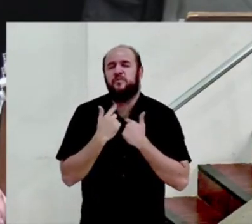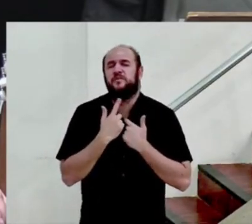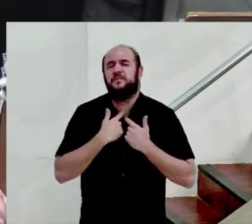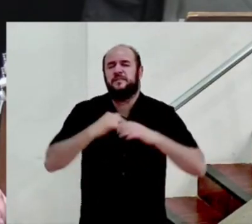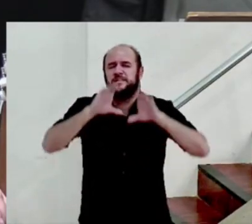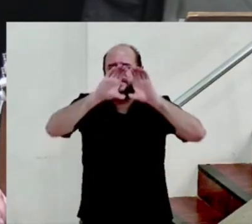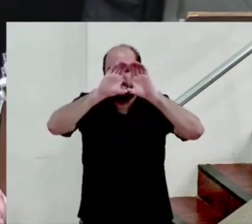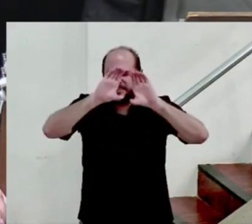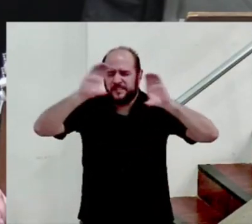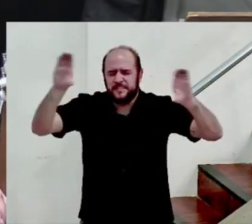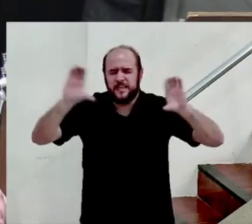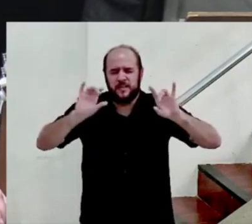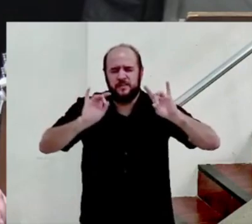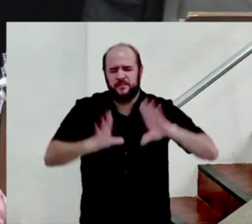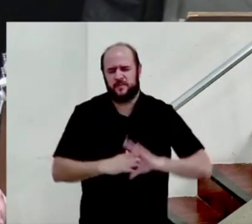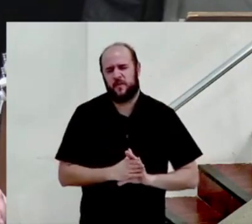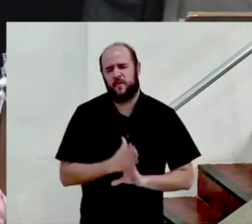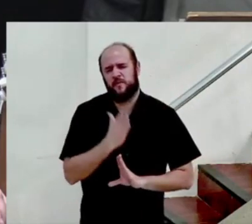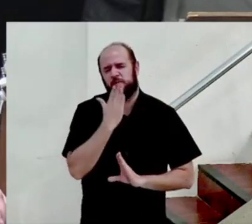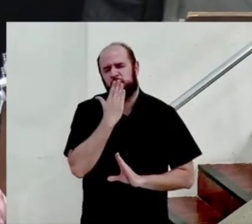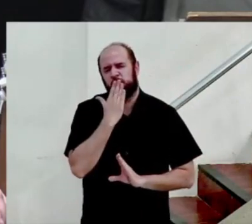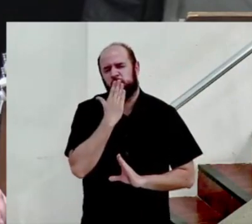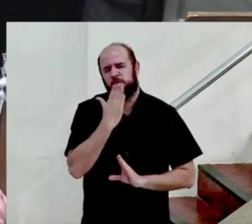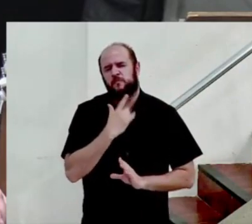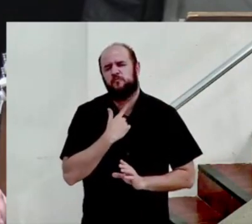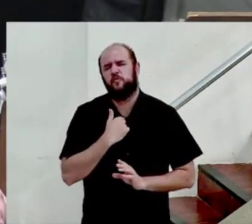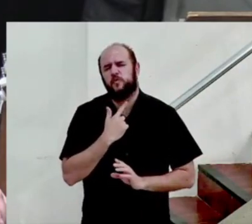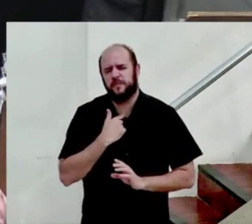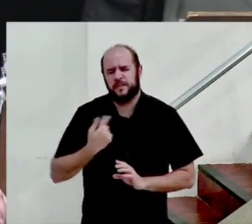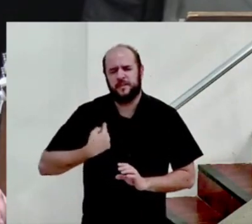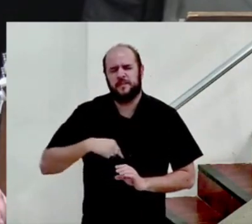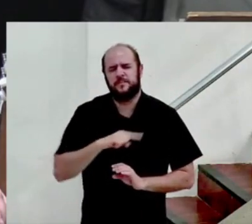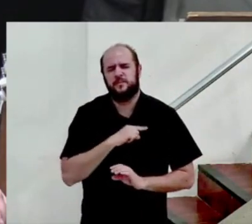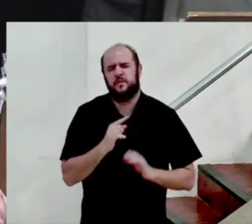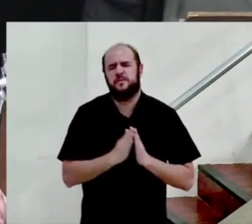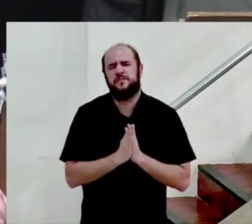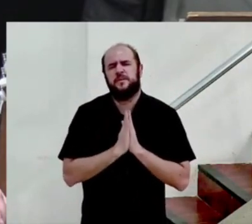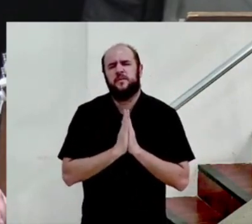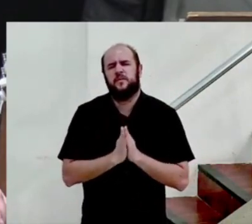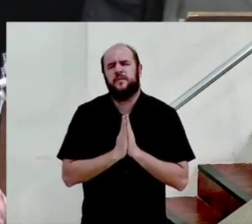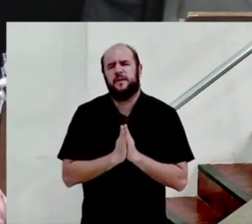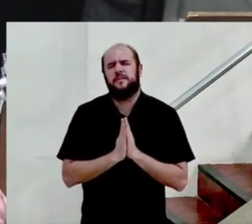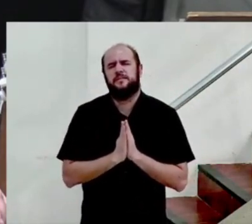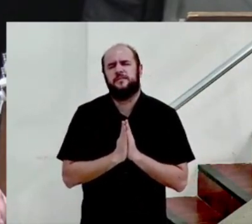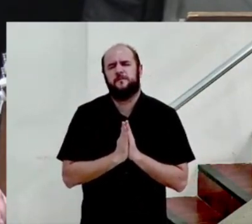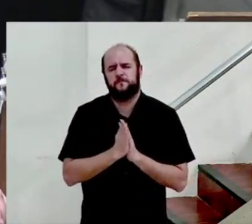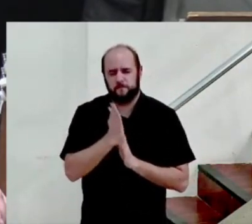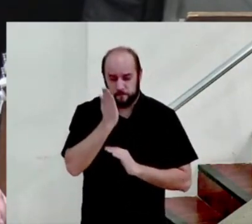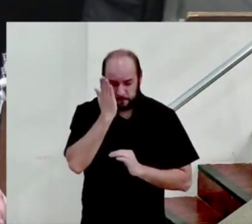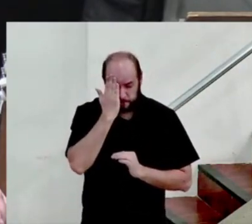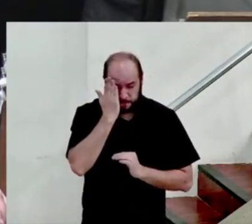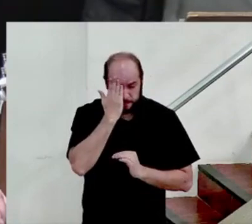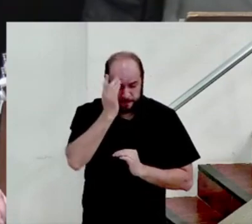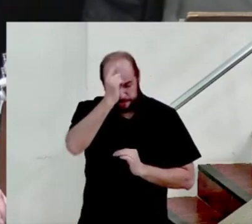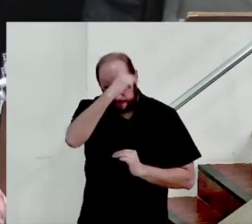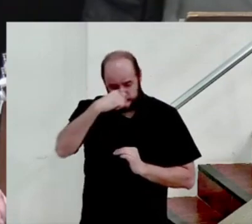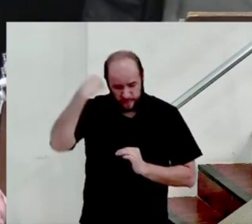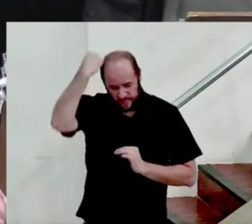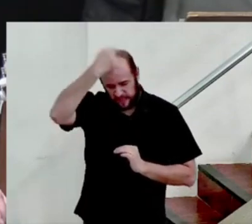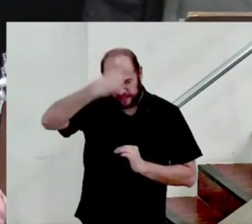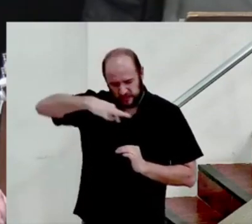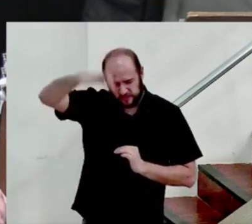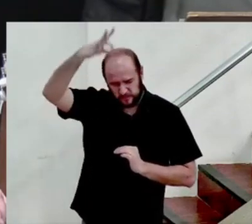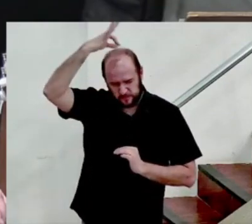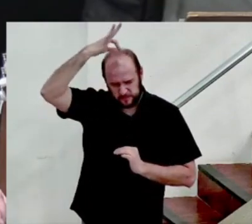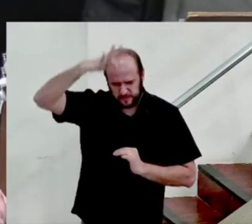celestial. Esse é o nosso desejo, esta é a nossa oração, sabendo que o Teu Santo Espírito,